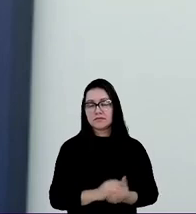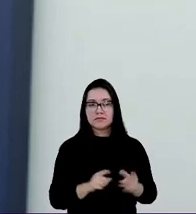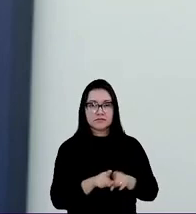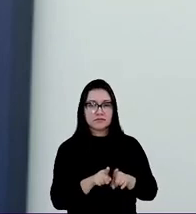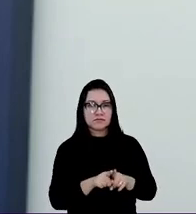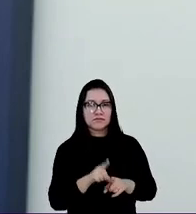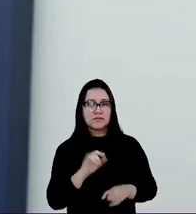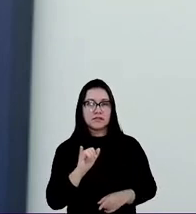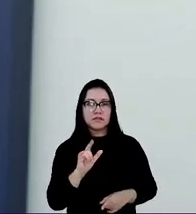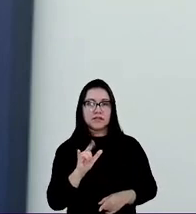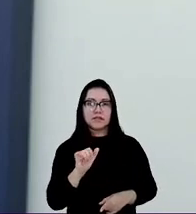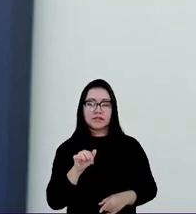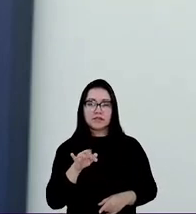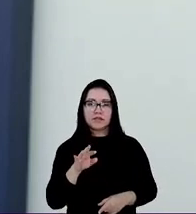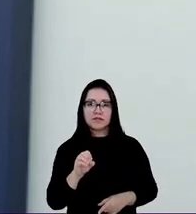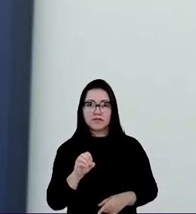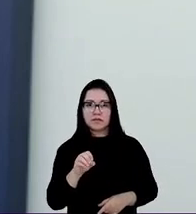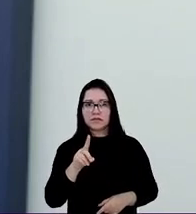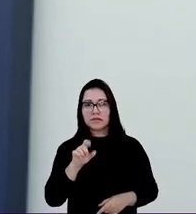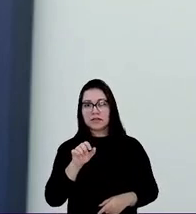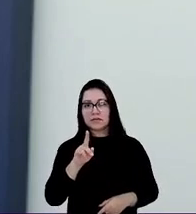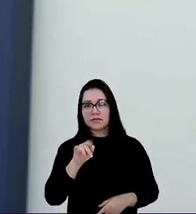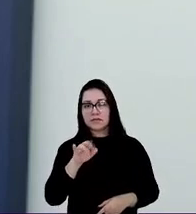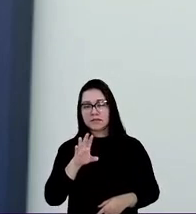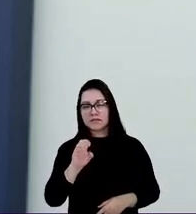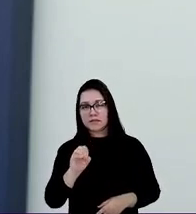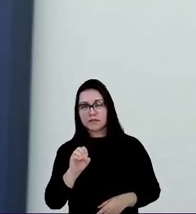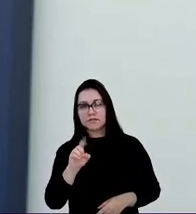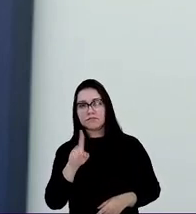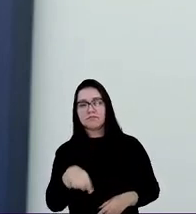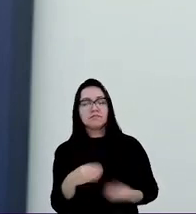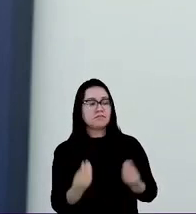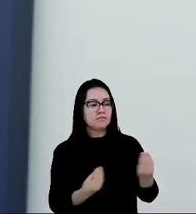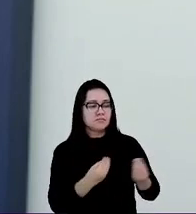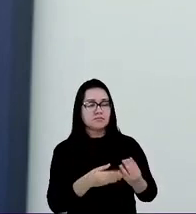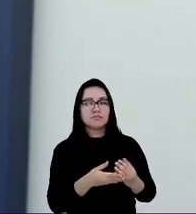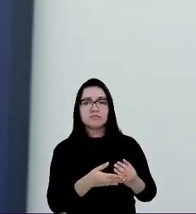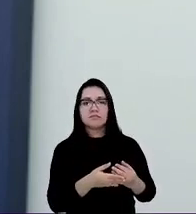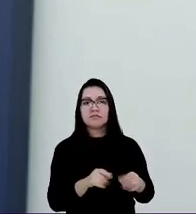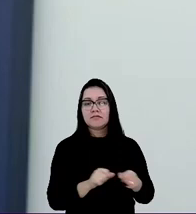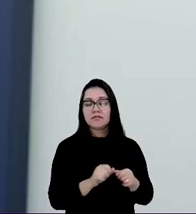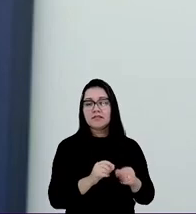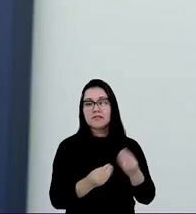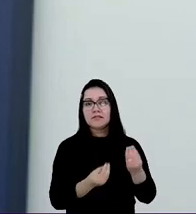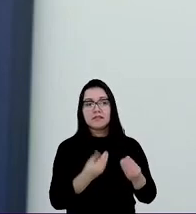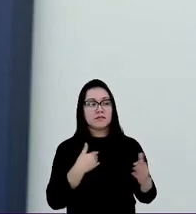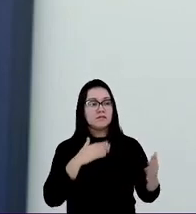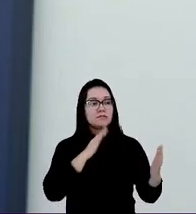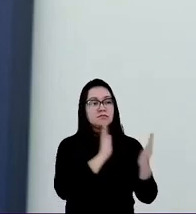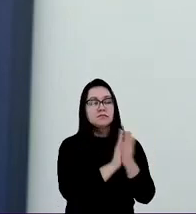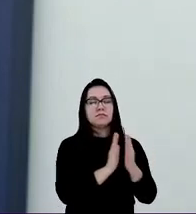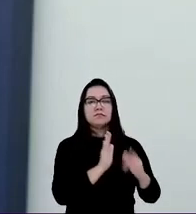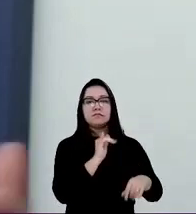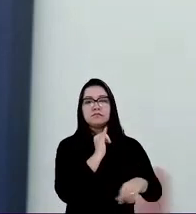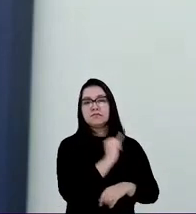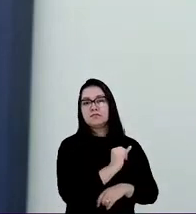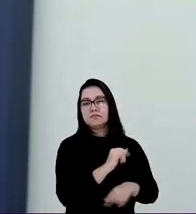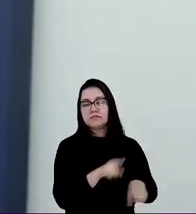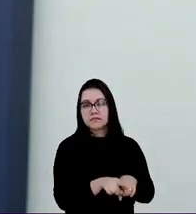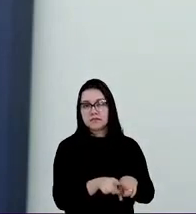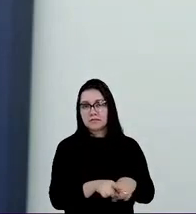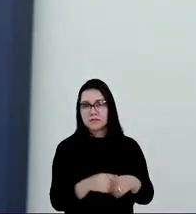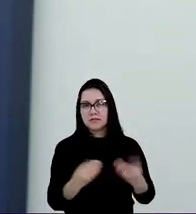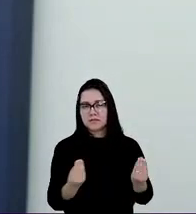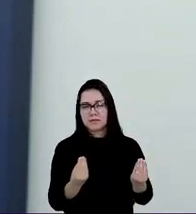nada mais é do que um condicionamento, como que você faz para chegar com o paciente, por exemplo, você pega uma